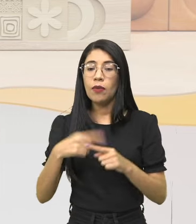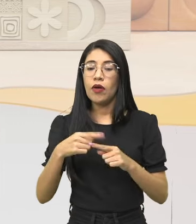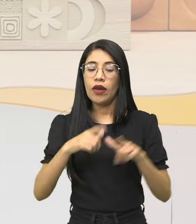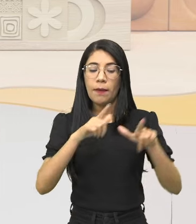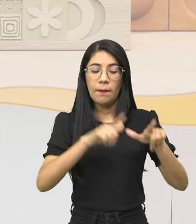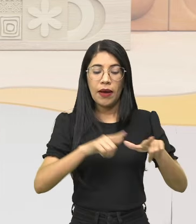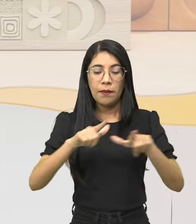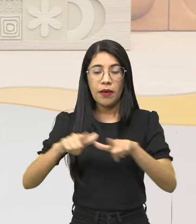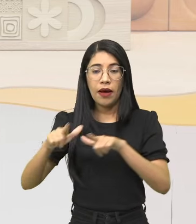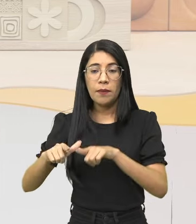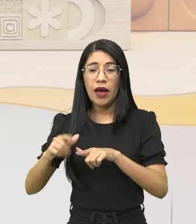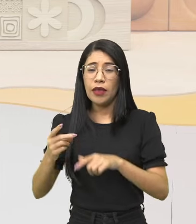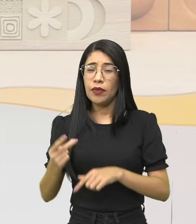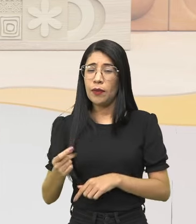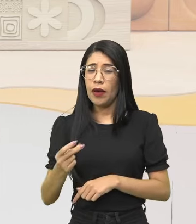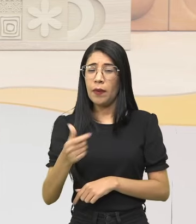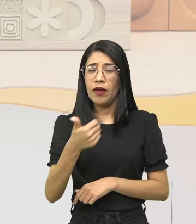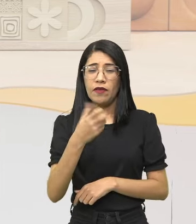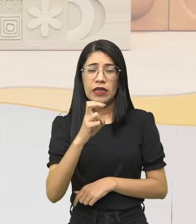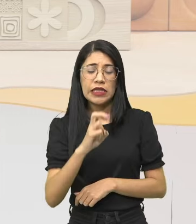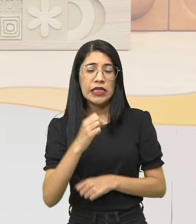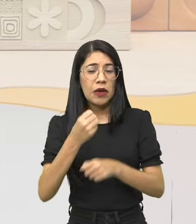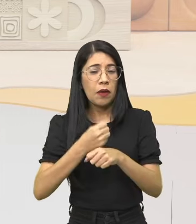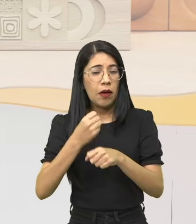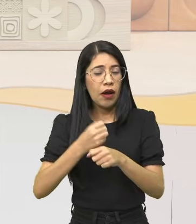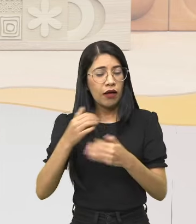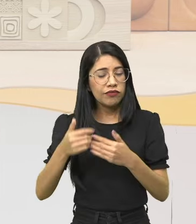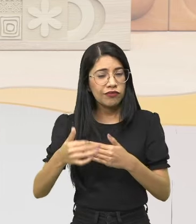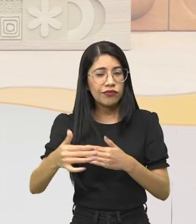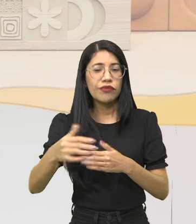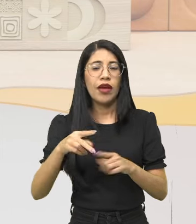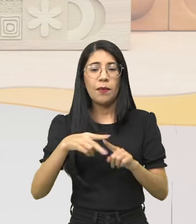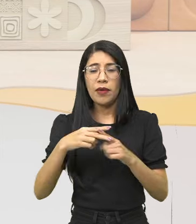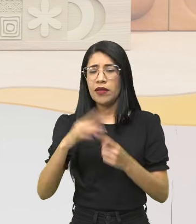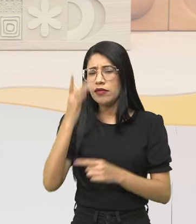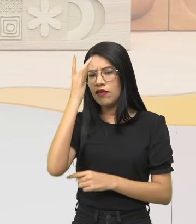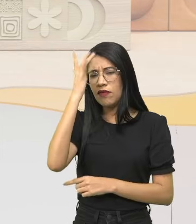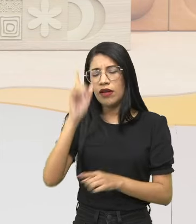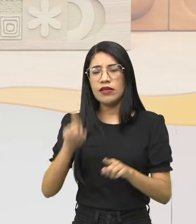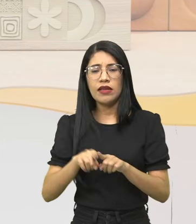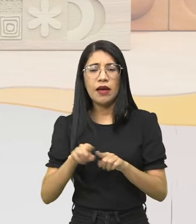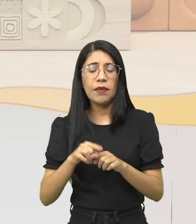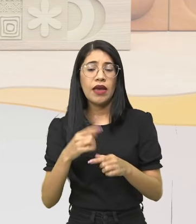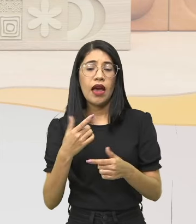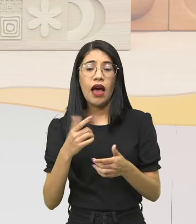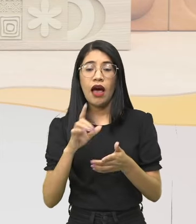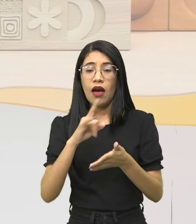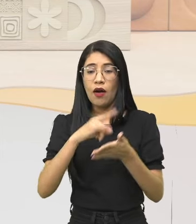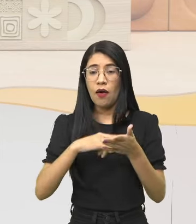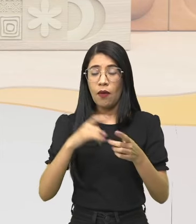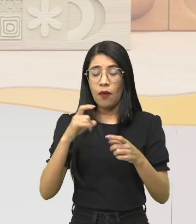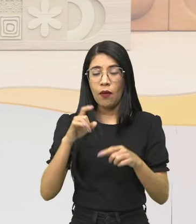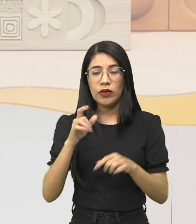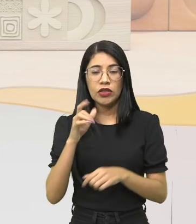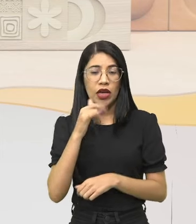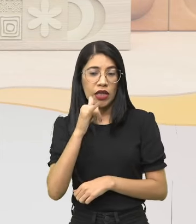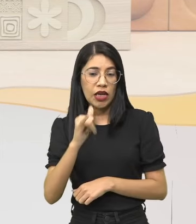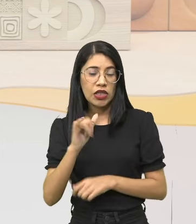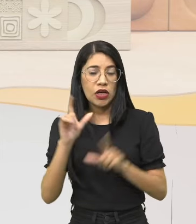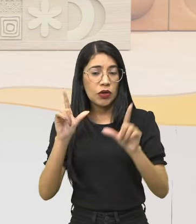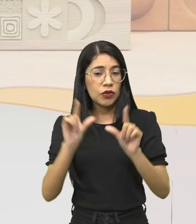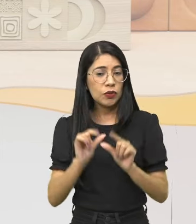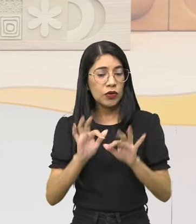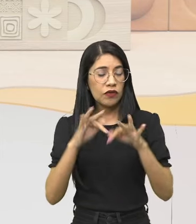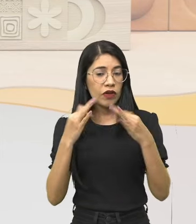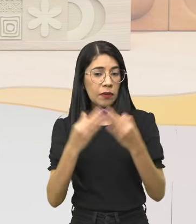solares duram até 25 anos e são de fácil manutenção. E porque diminuem a conta de luz das famílias e das empresas.